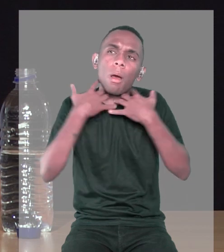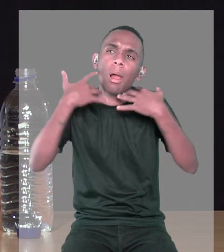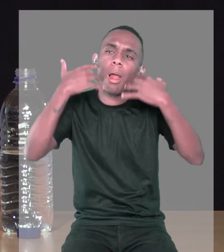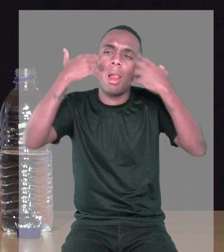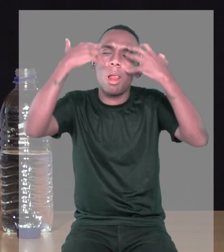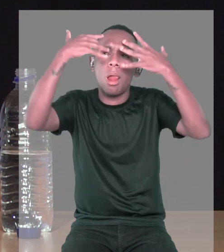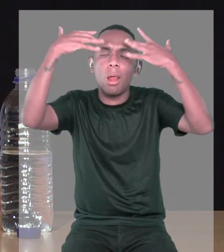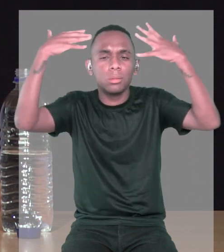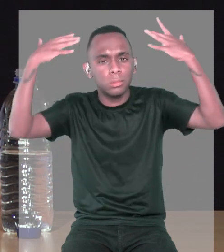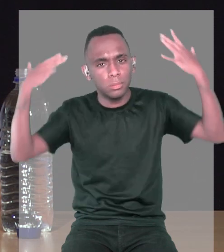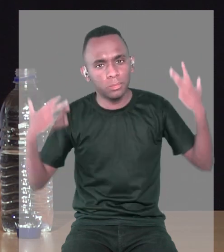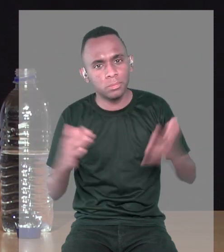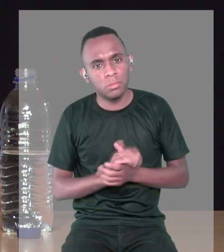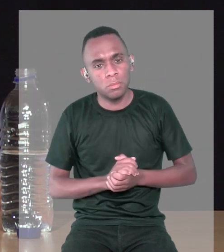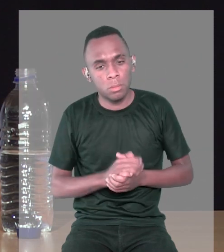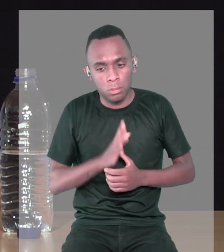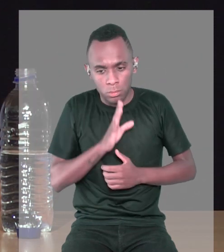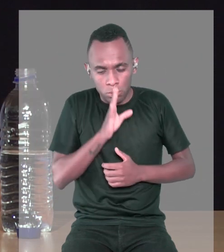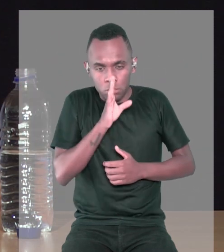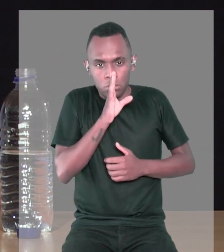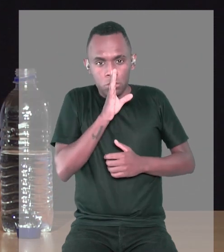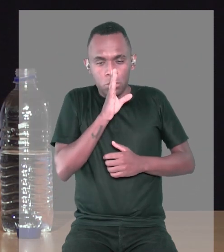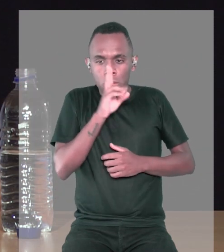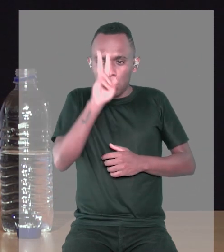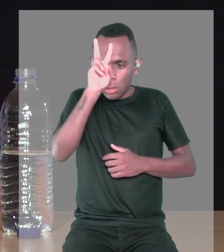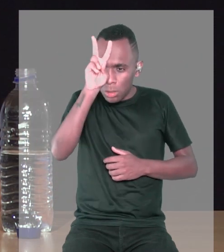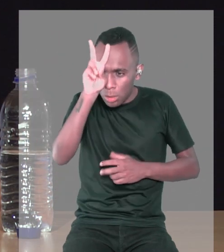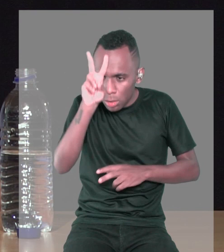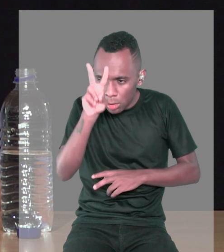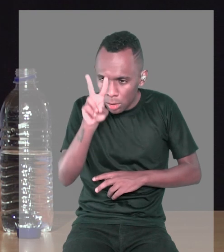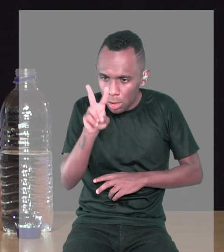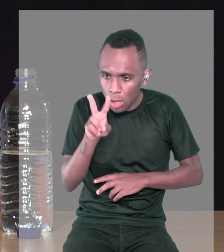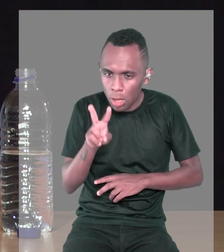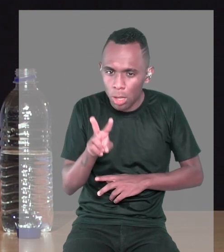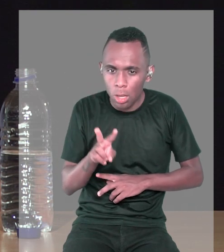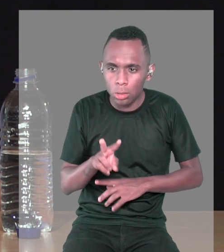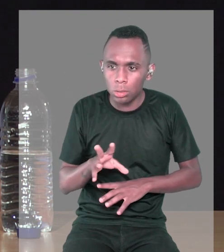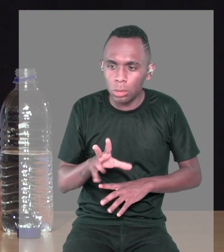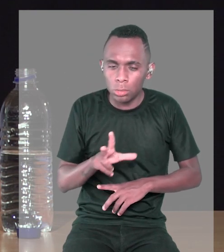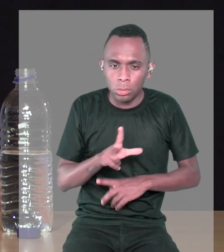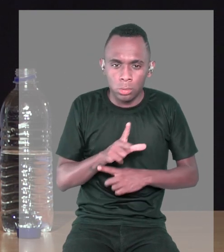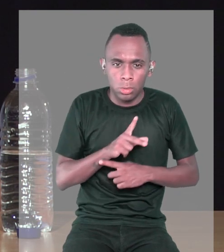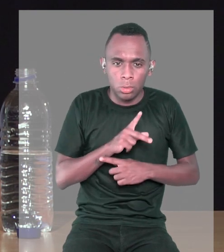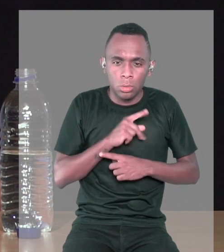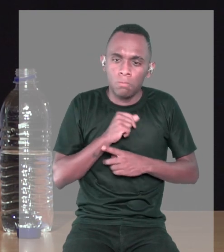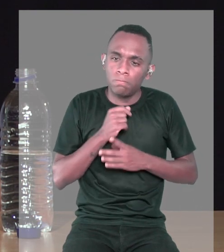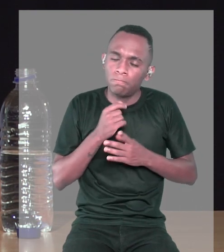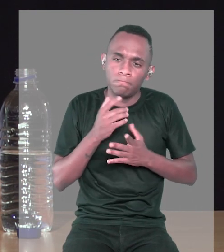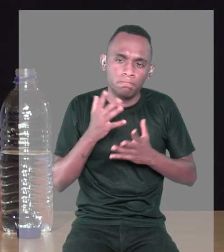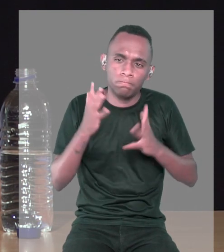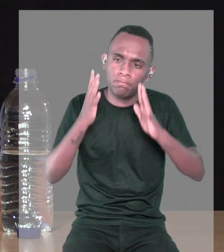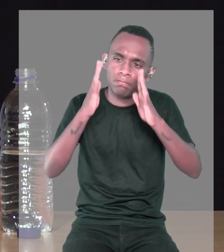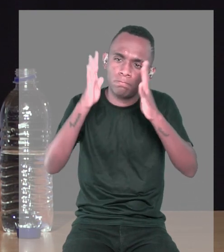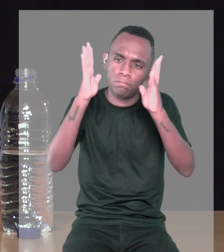nacarado do pescoço iluminava o seu rosto. Mudo, contemplei longamente esse milagre de